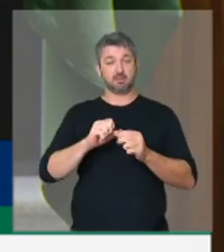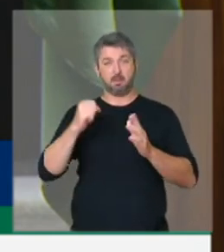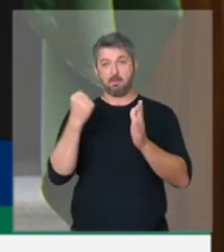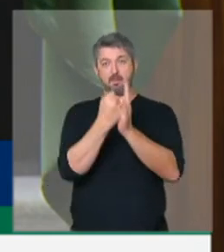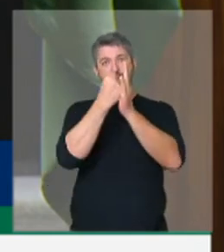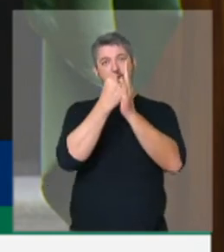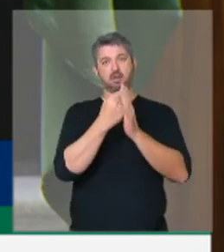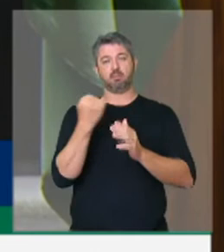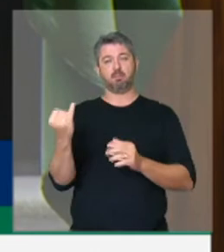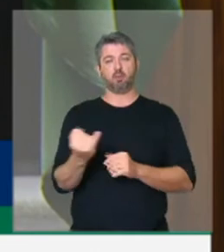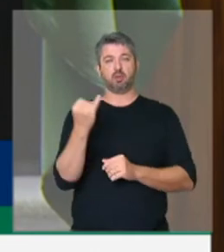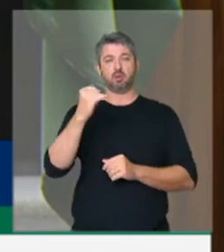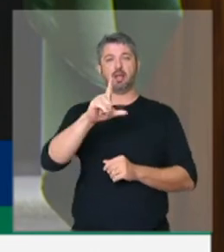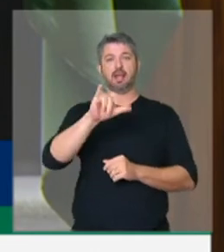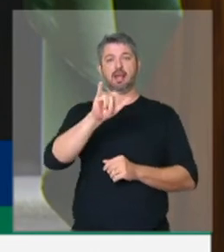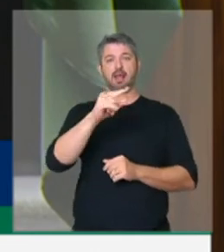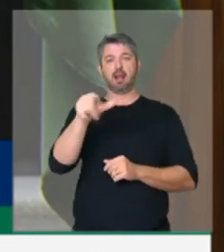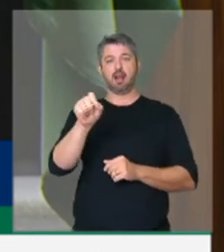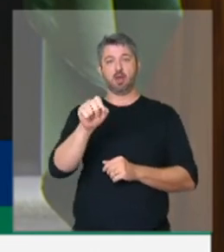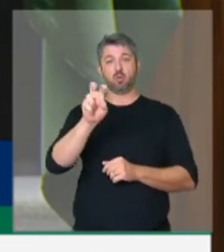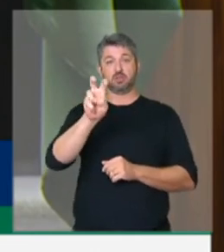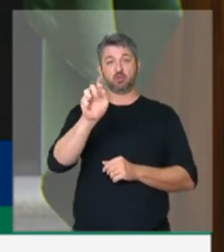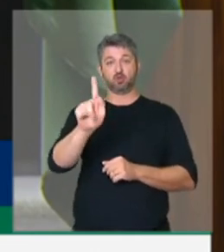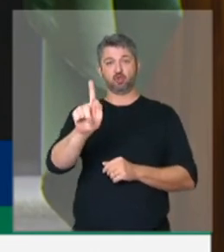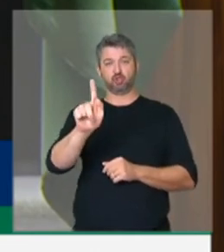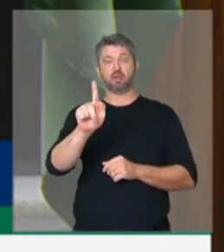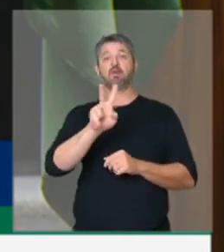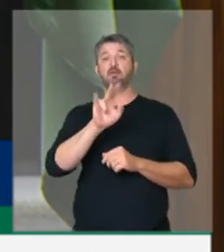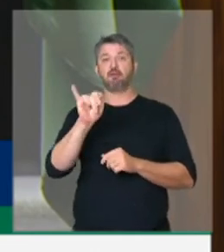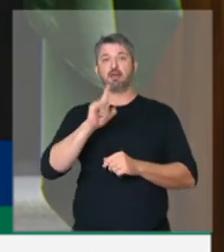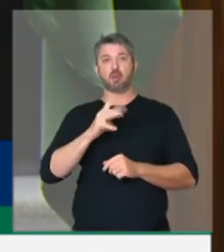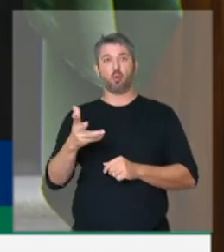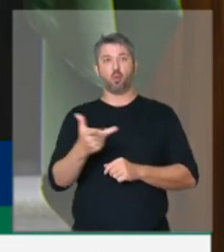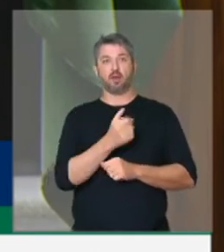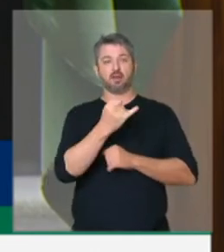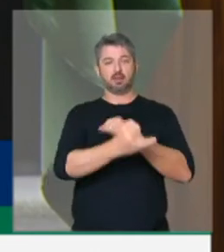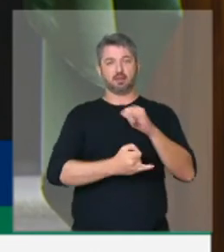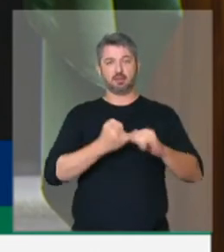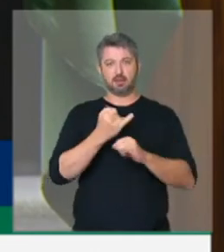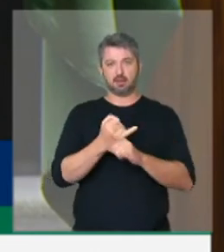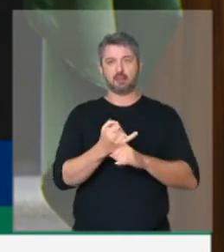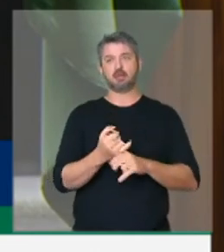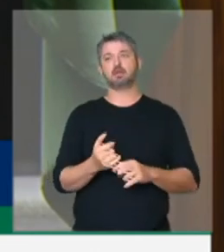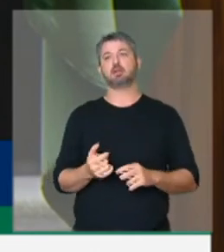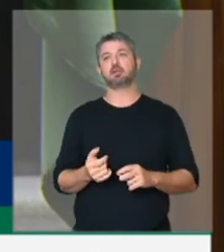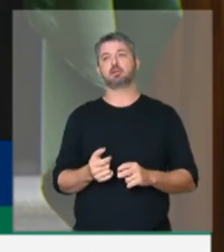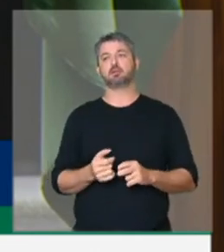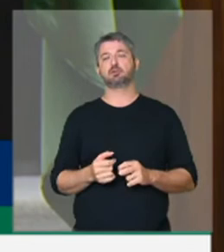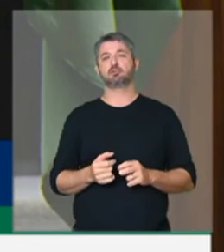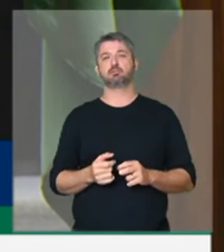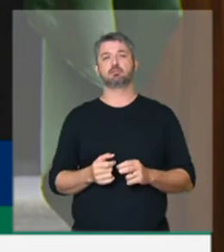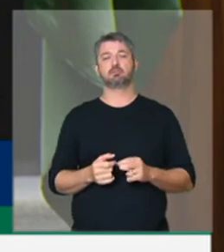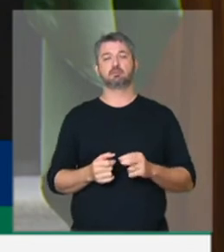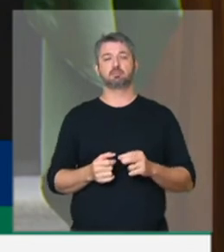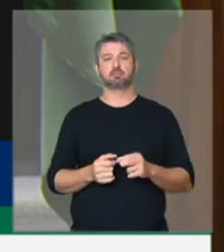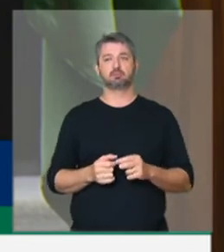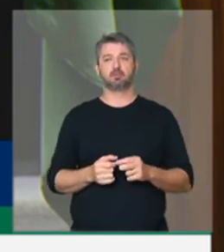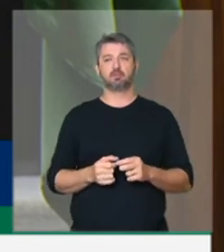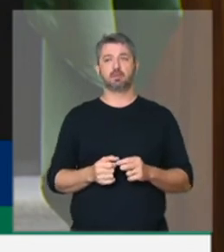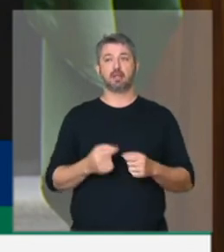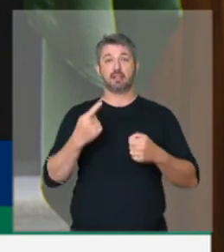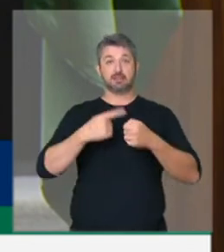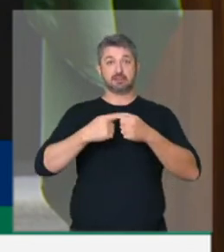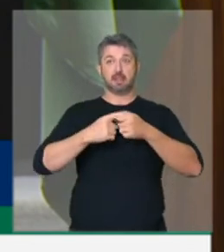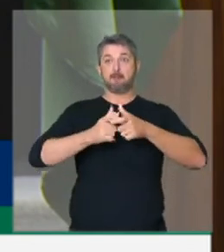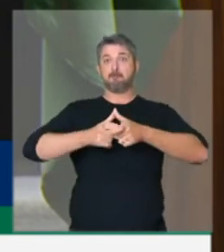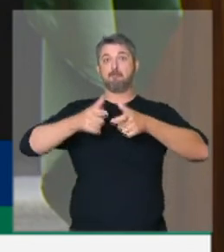o leilão do 5G, que vai levar a internet de qualidade, 5G, para os municípios